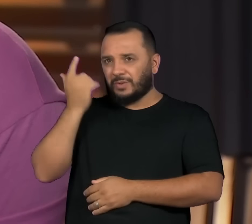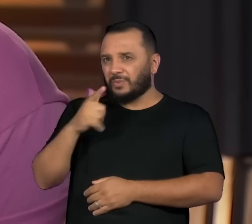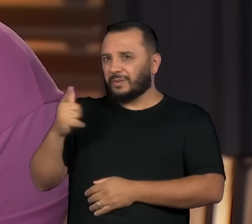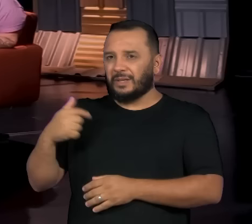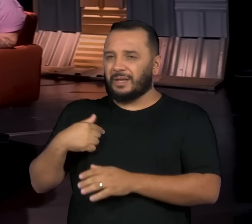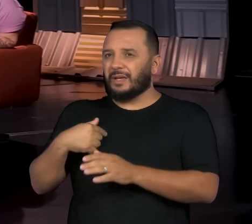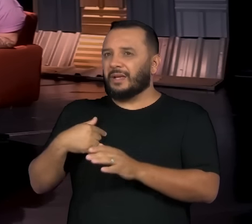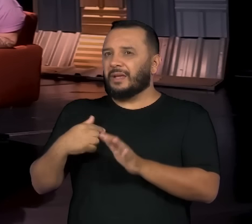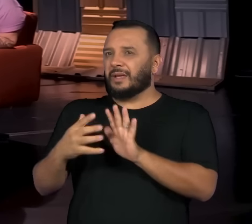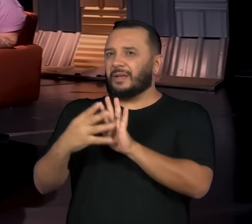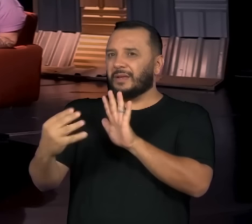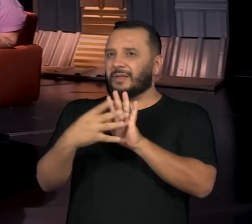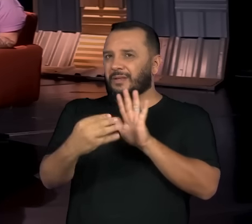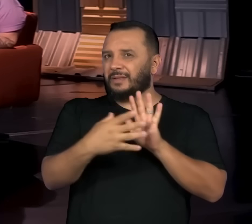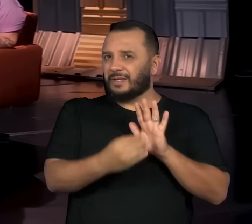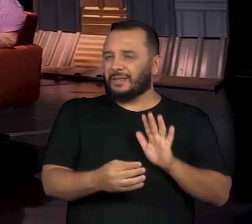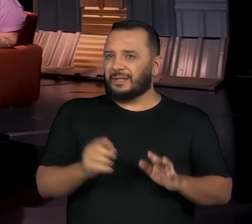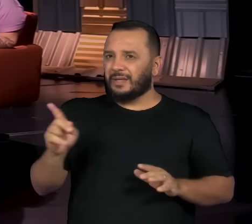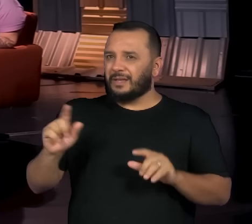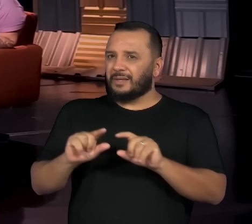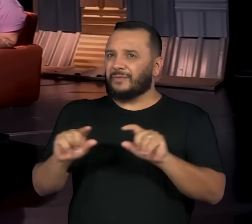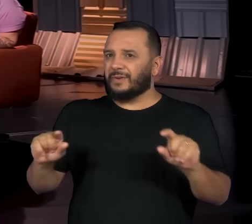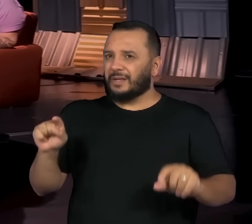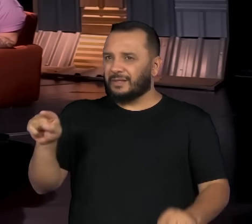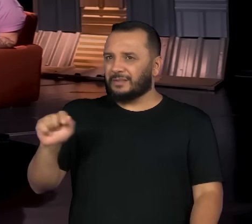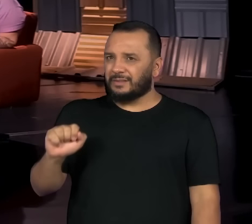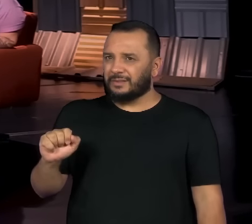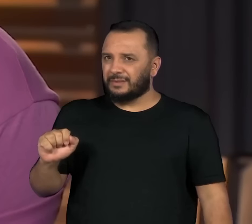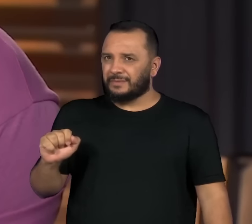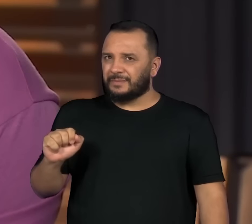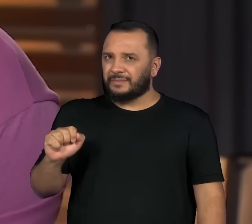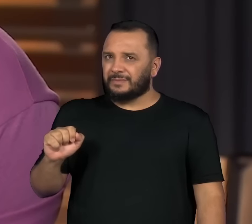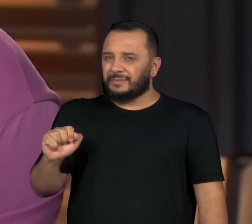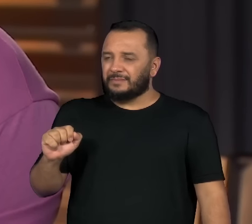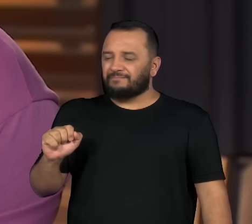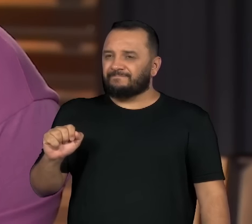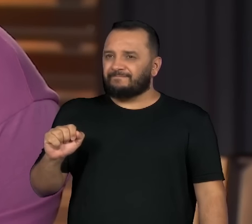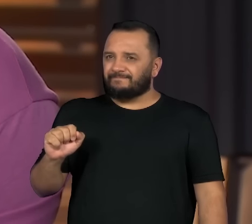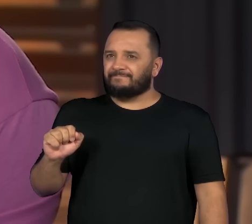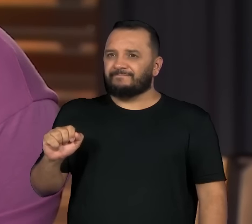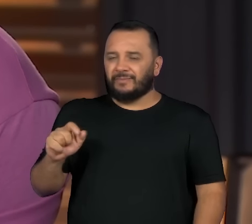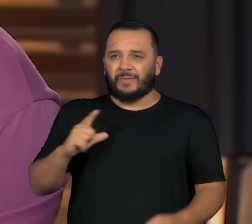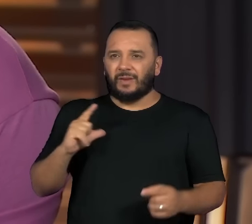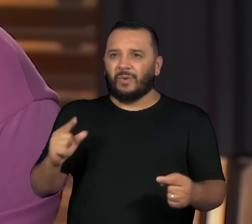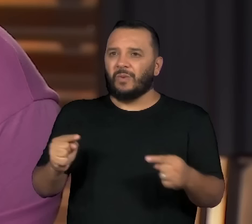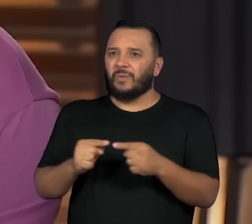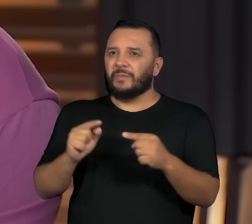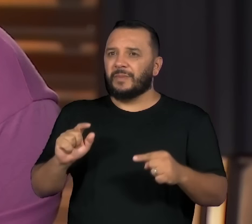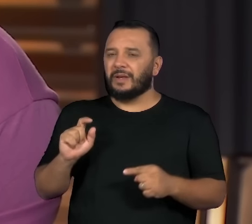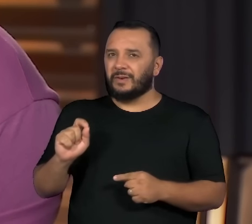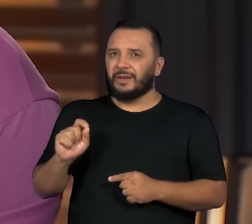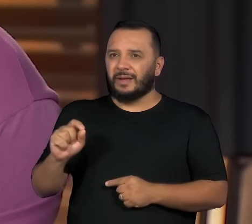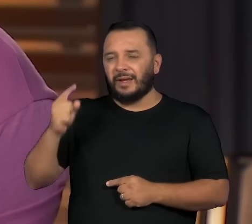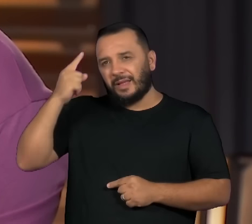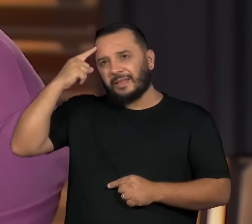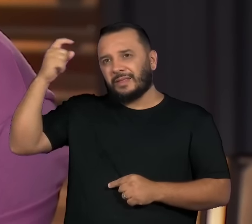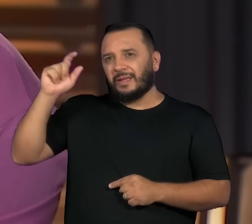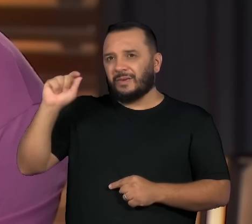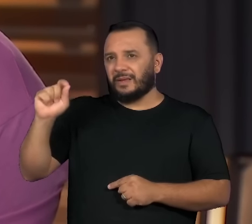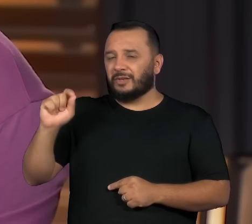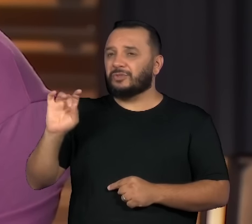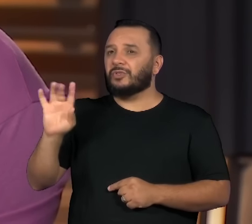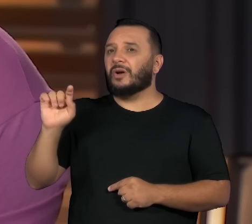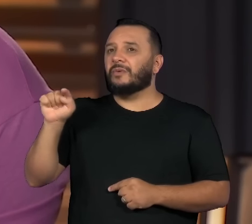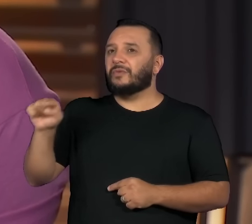referência. Essa frase aí, ela faz referência à ideia de que só